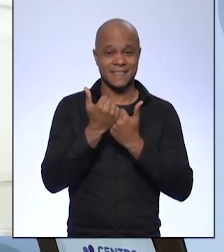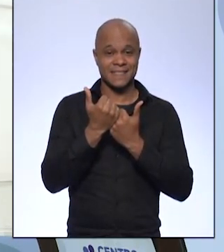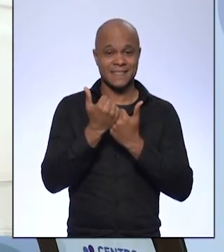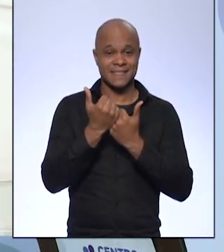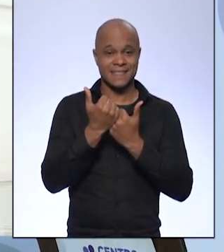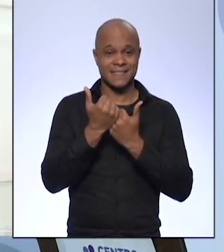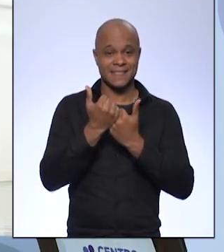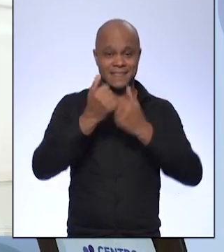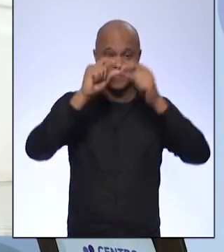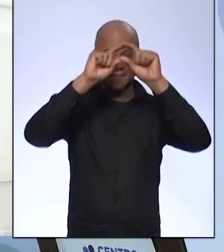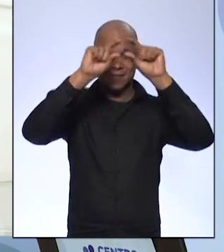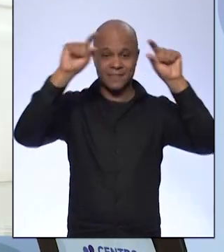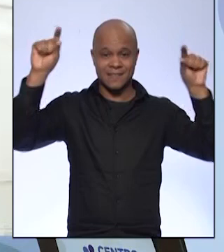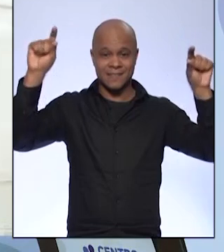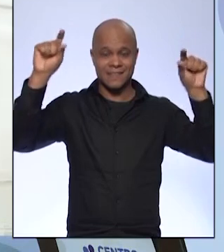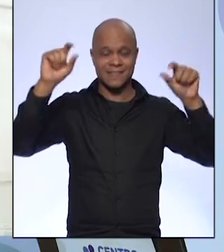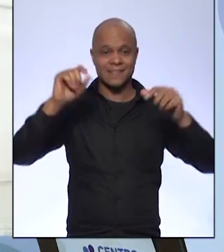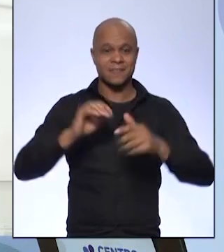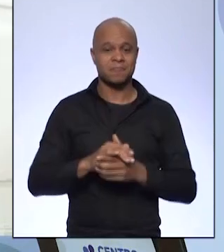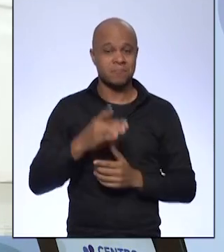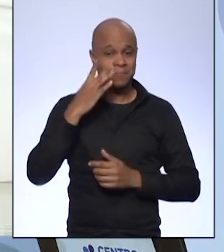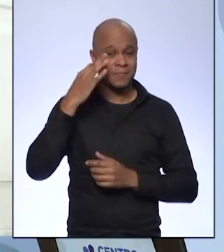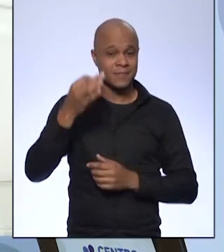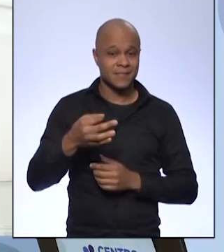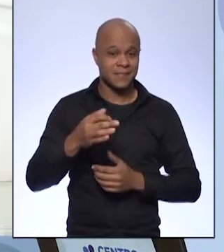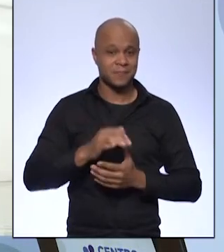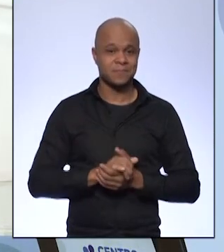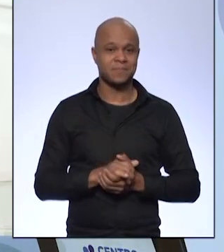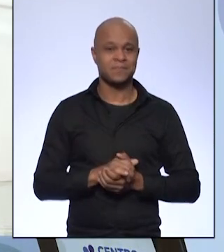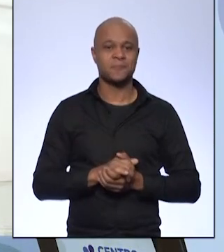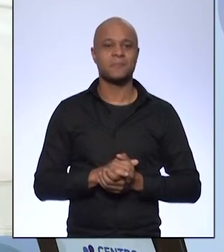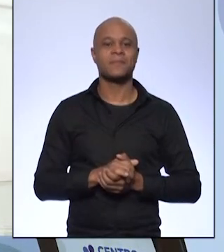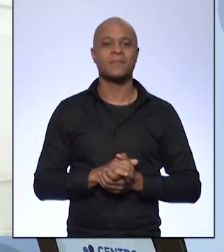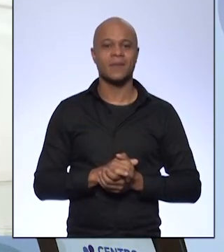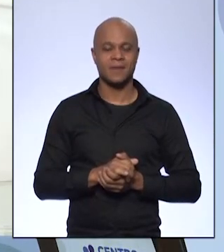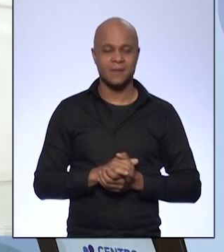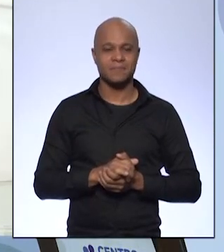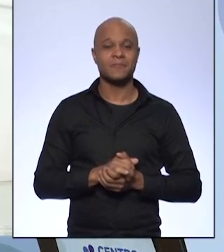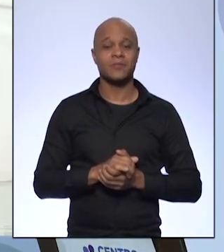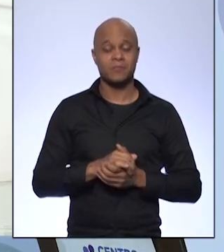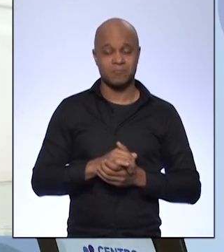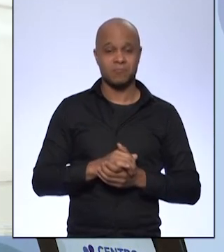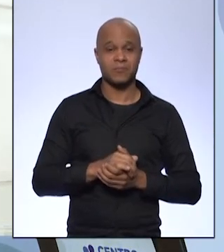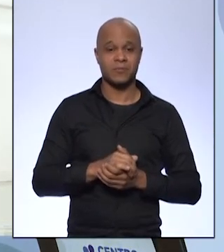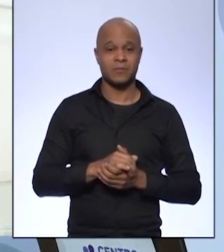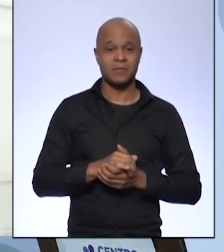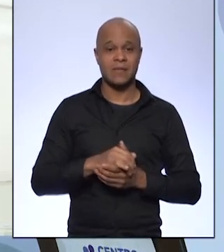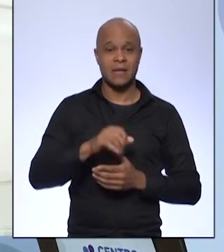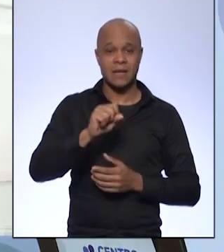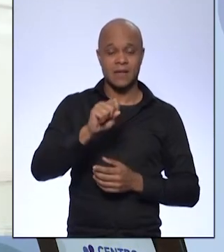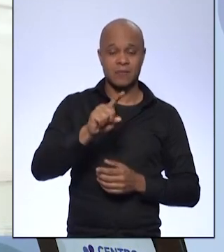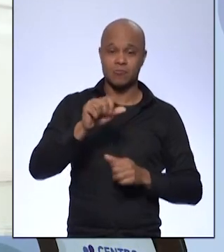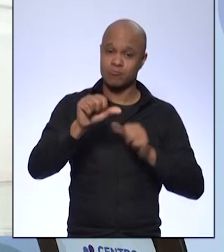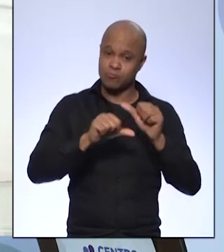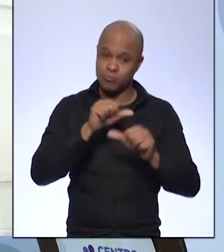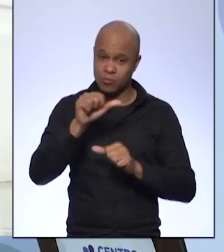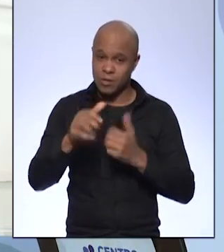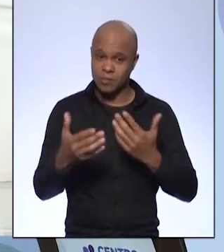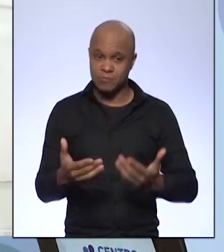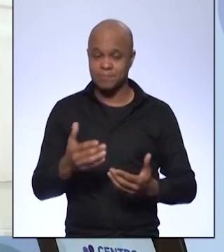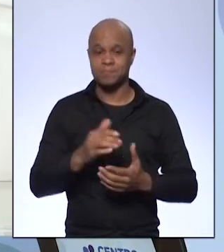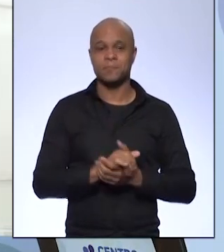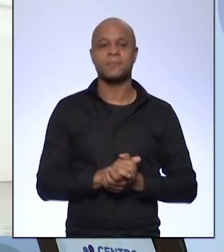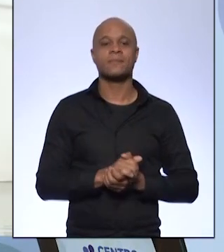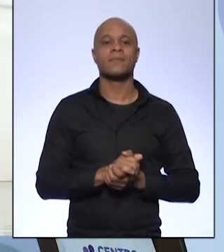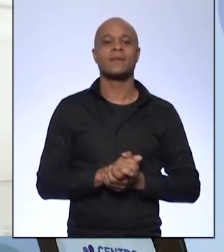da equação. Presta atenção. Tenho que trocar o sinal do S1 ou fazer joguinho de